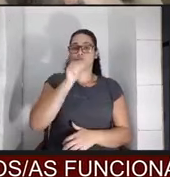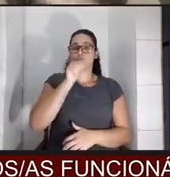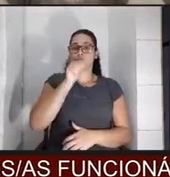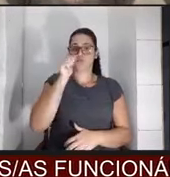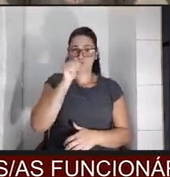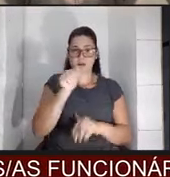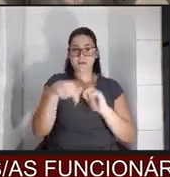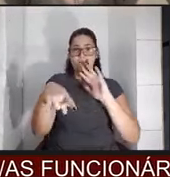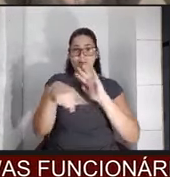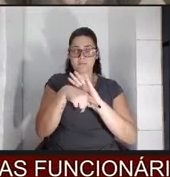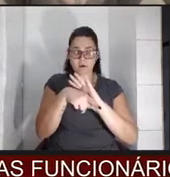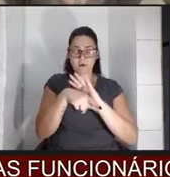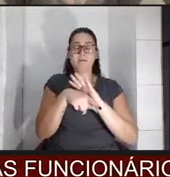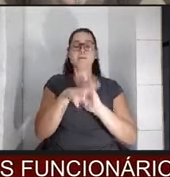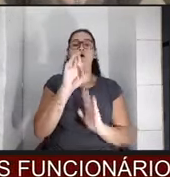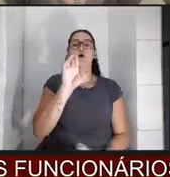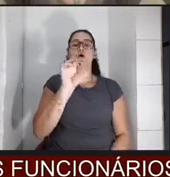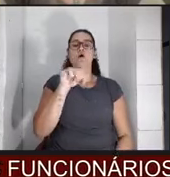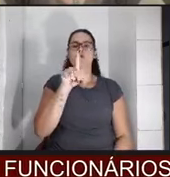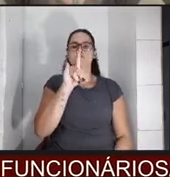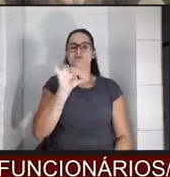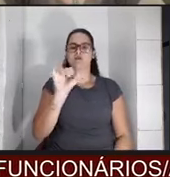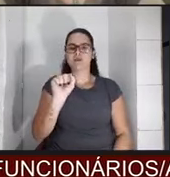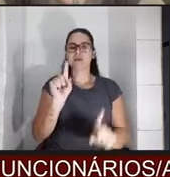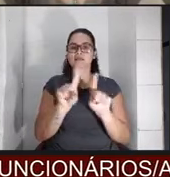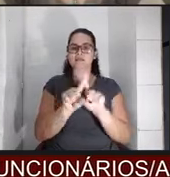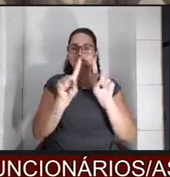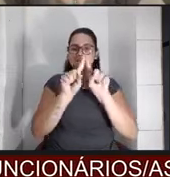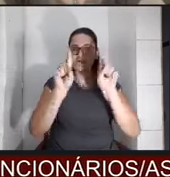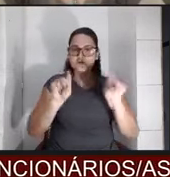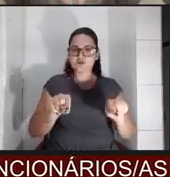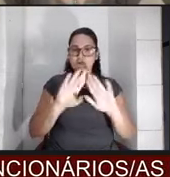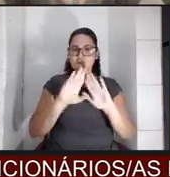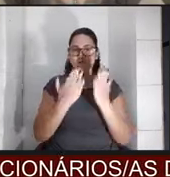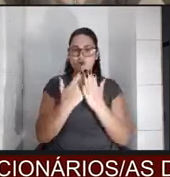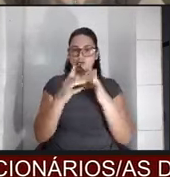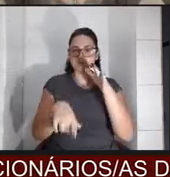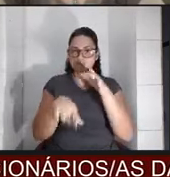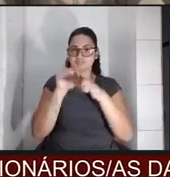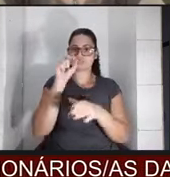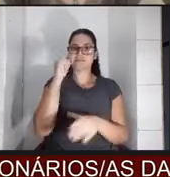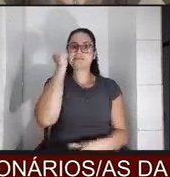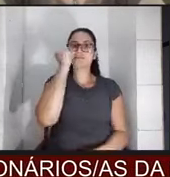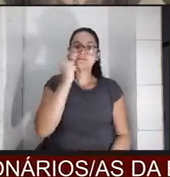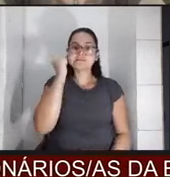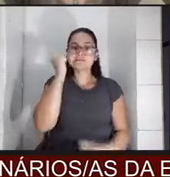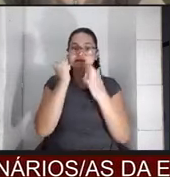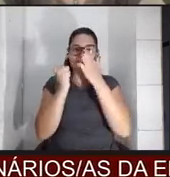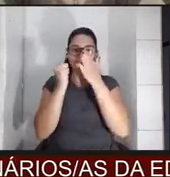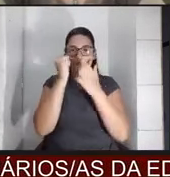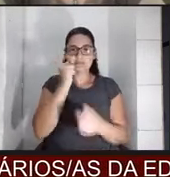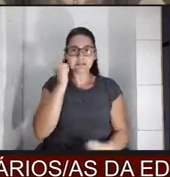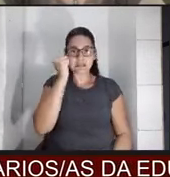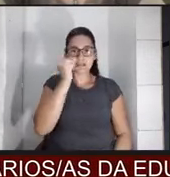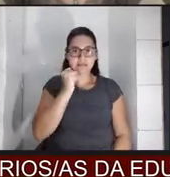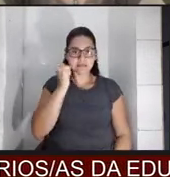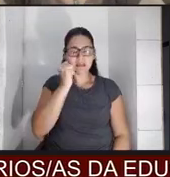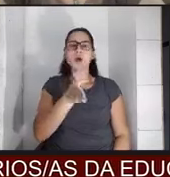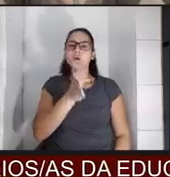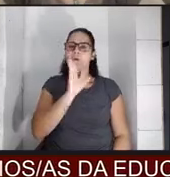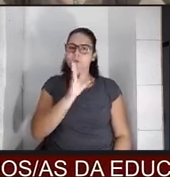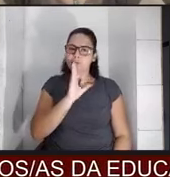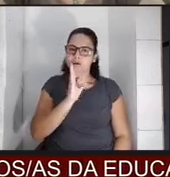a primeira funcionária de escola a ser eleita para o Senado Federal. Conhecemos bem essa história da